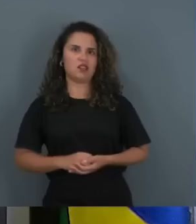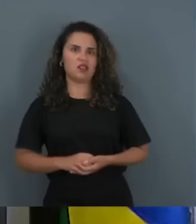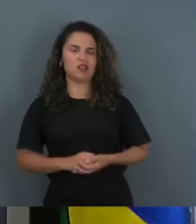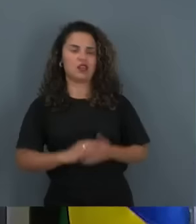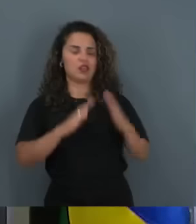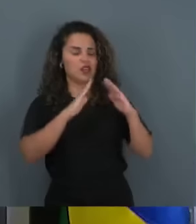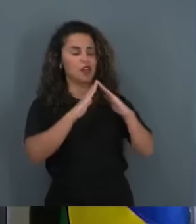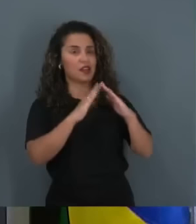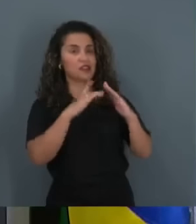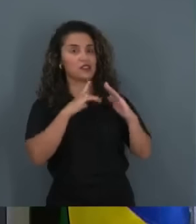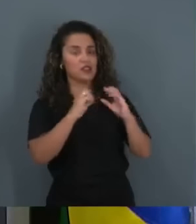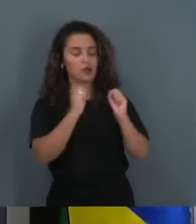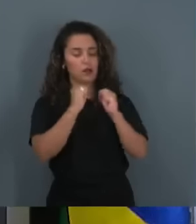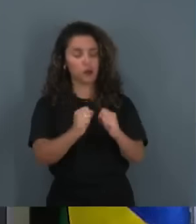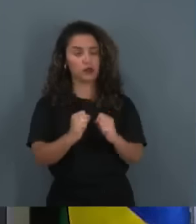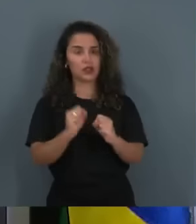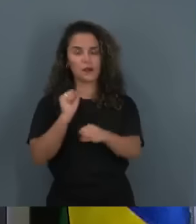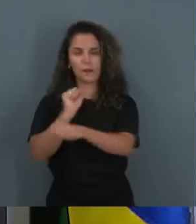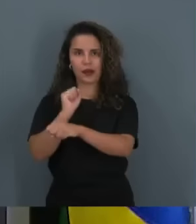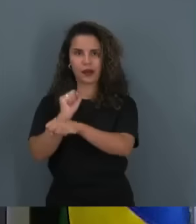para parar,